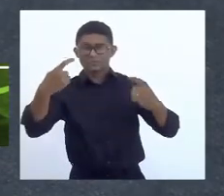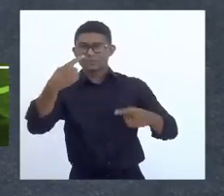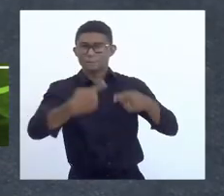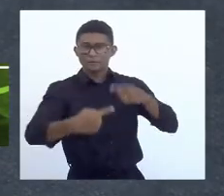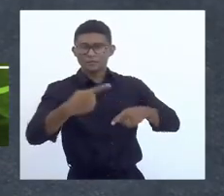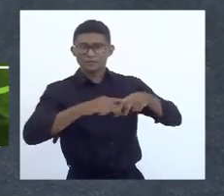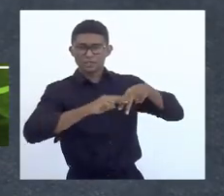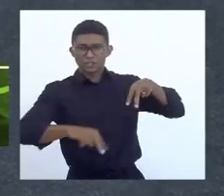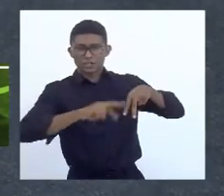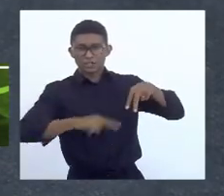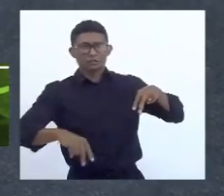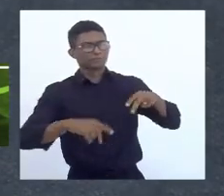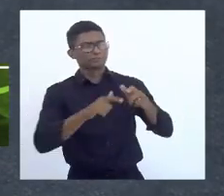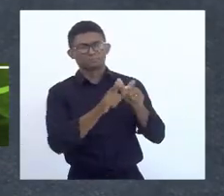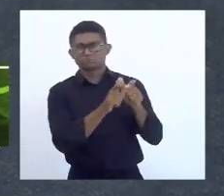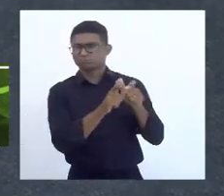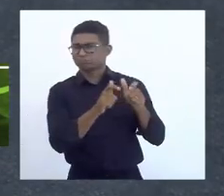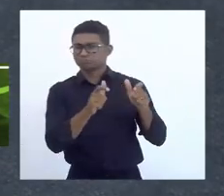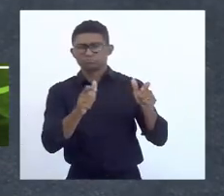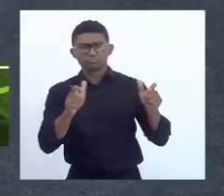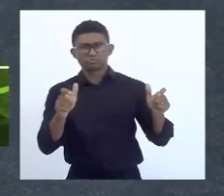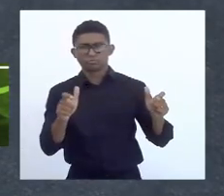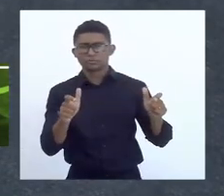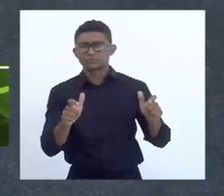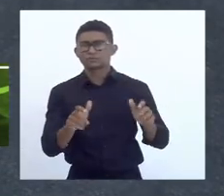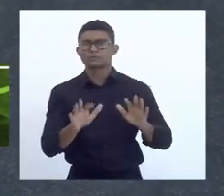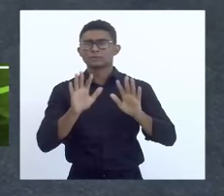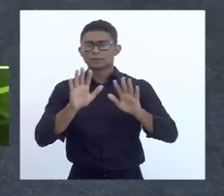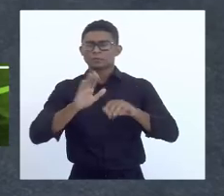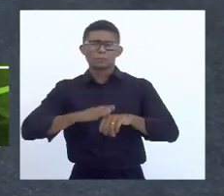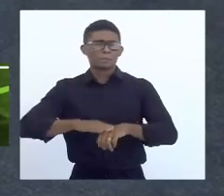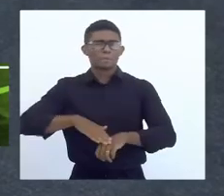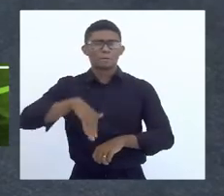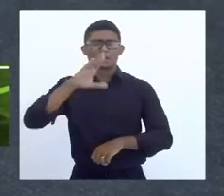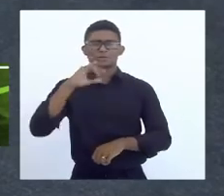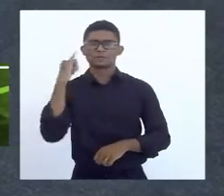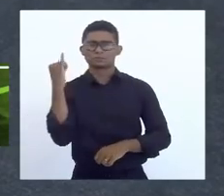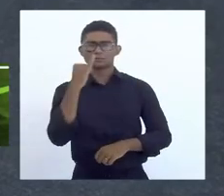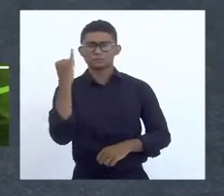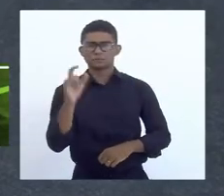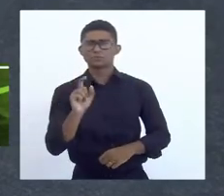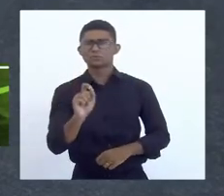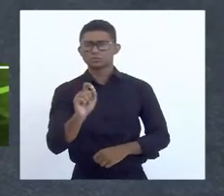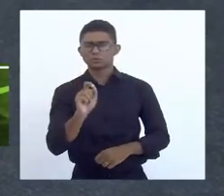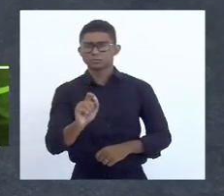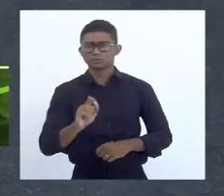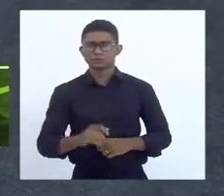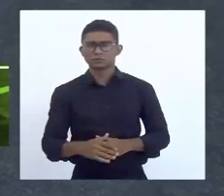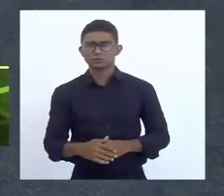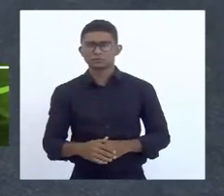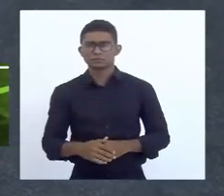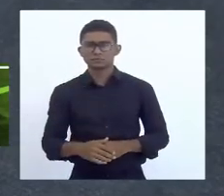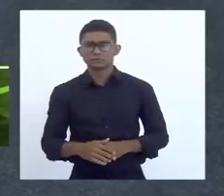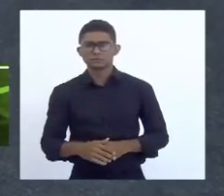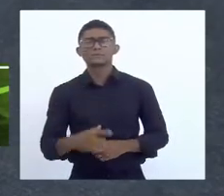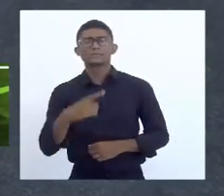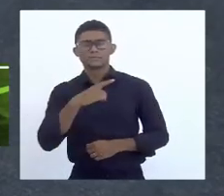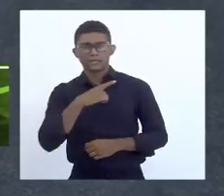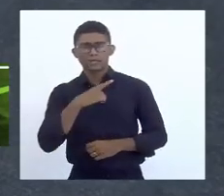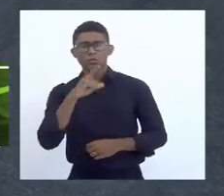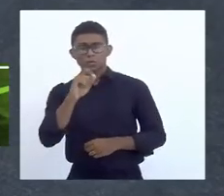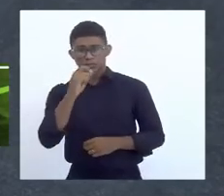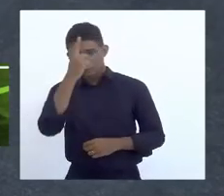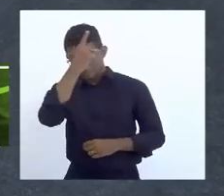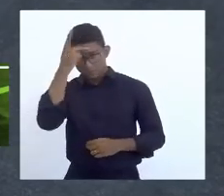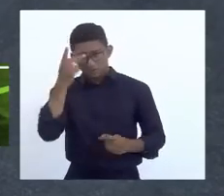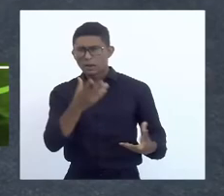por conta dessa onda conservadora. Agora, o mais importante destacar é que há também um aumento da solidariedade.